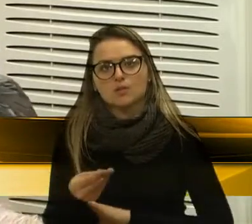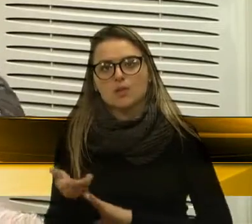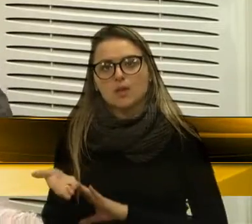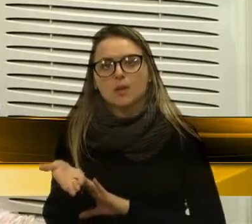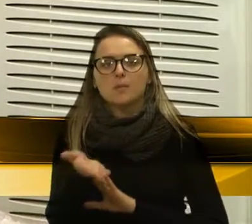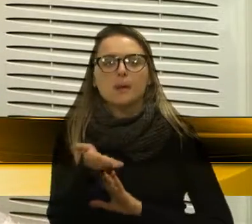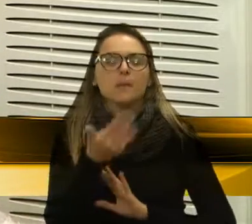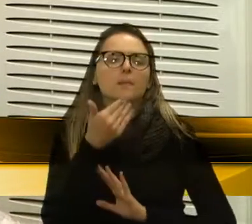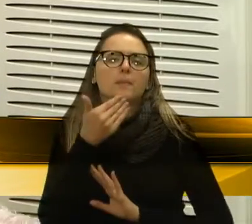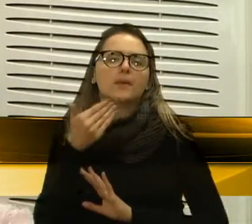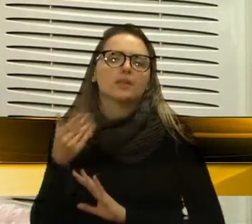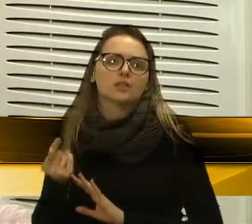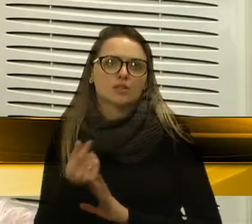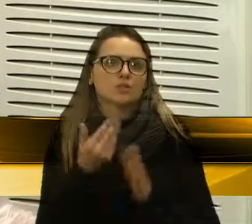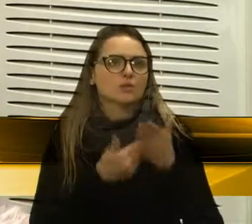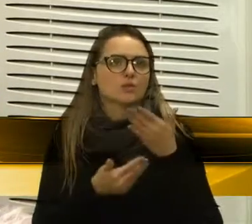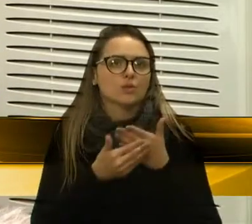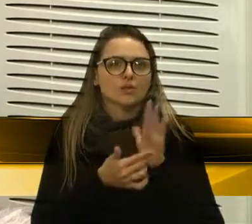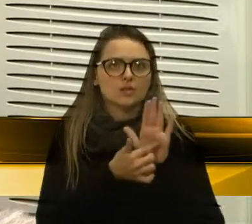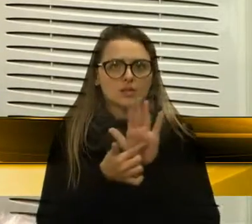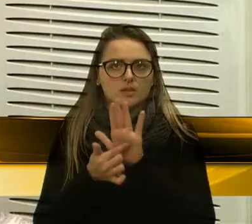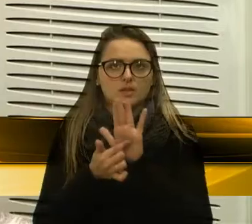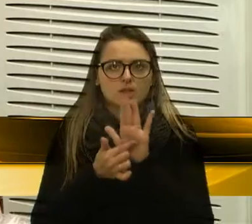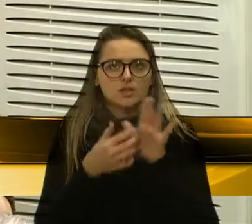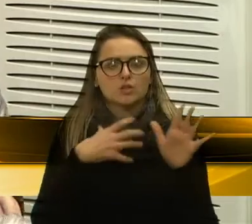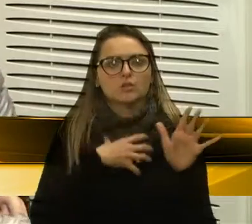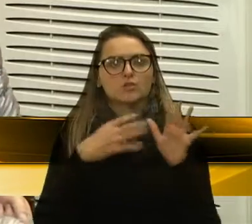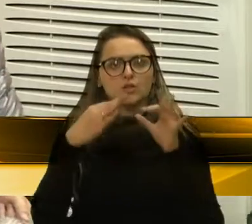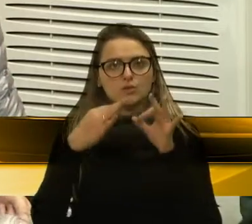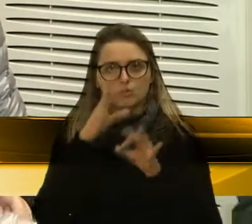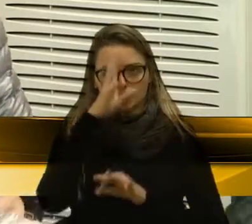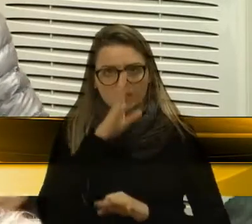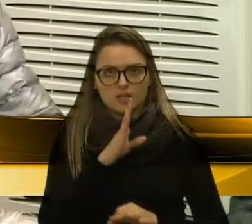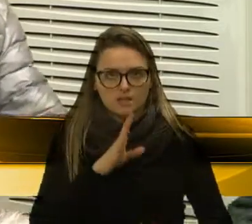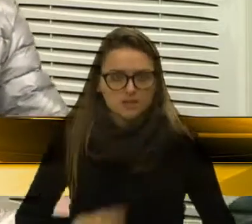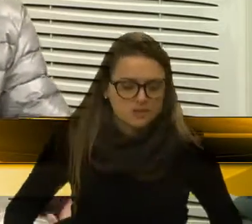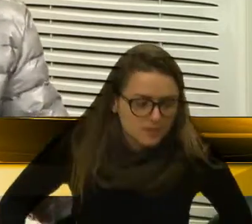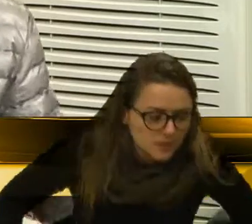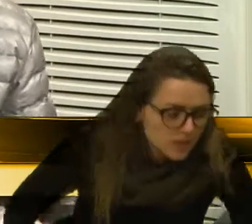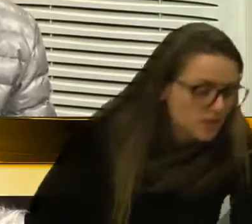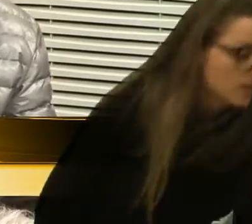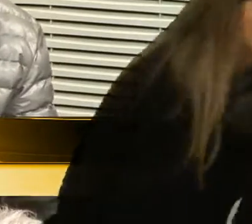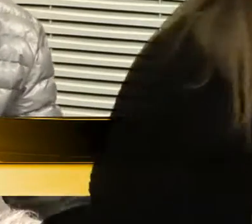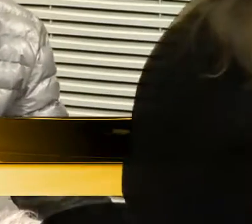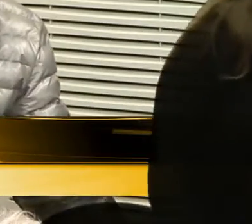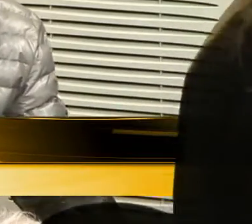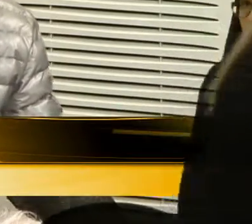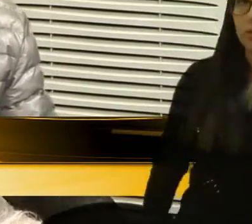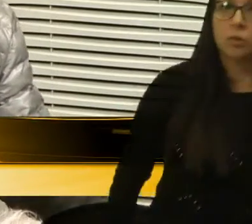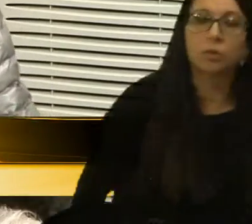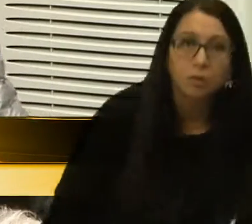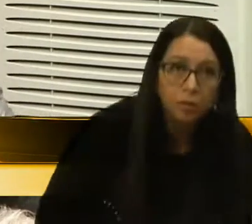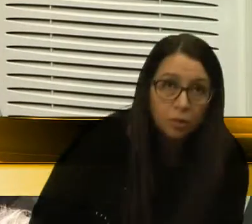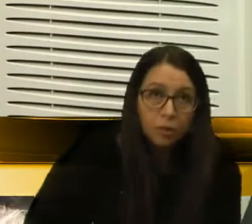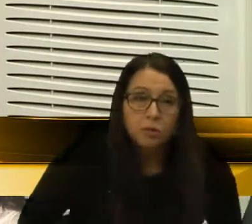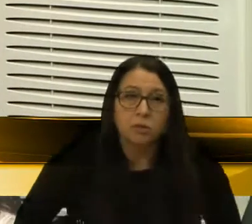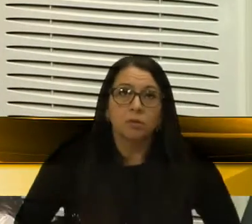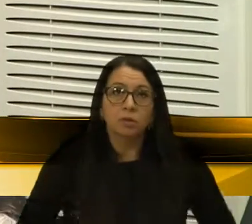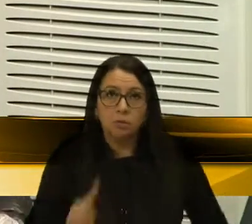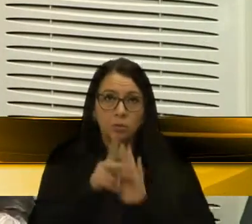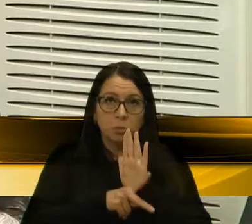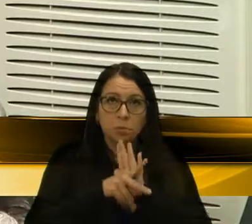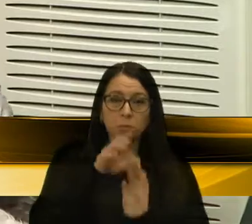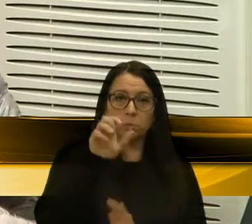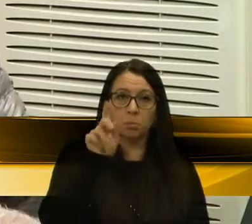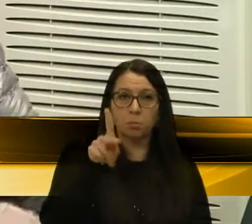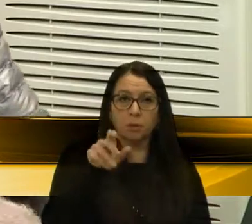todas as apresentações acontecendo de forma gratuita o que vem reforçar a intenção do projeto da bancada do